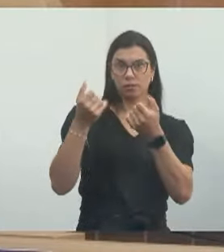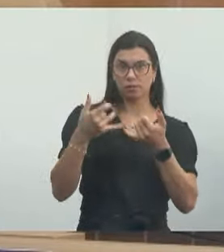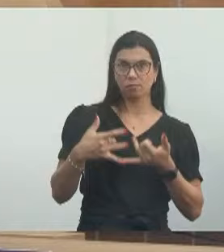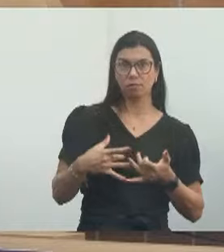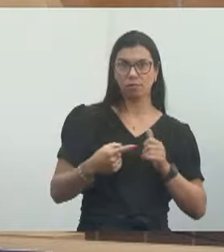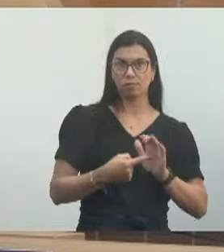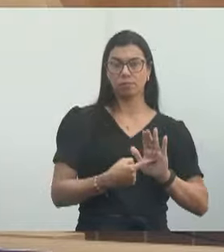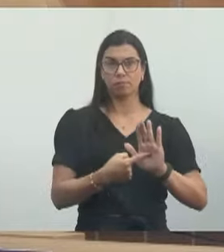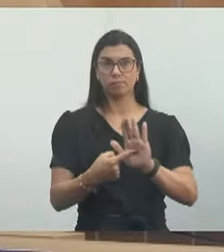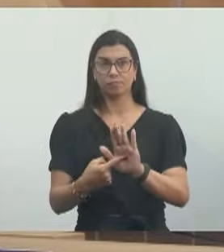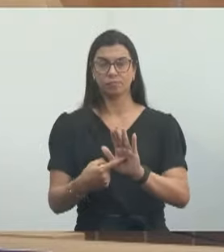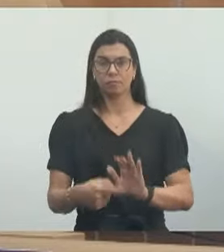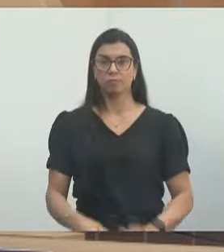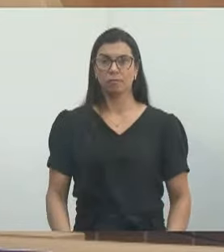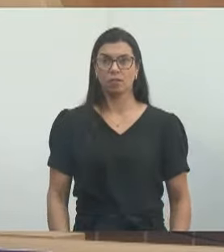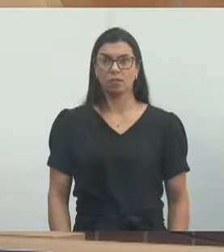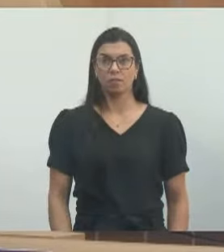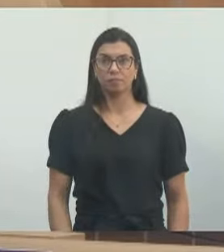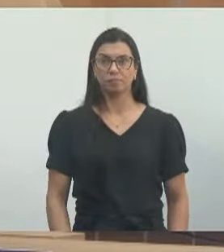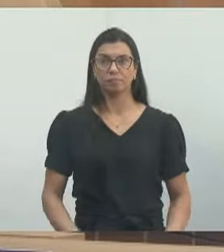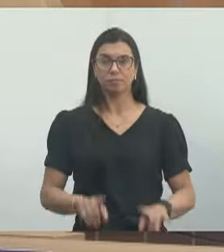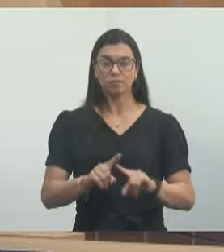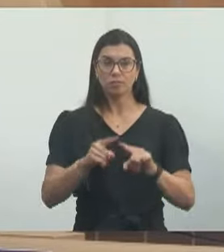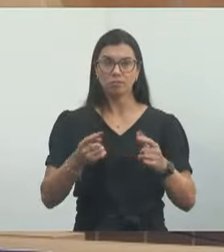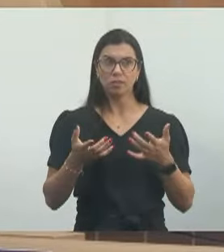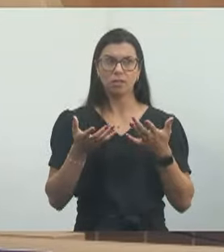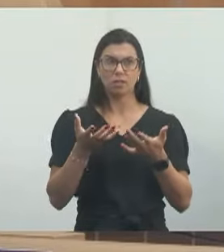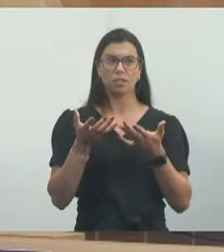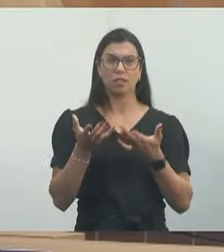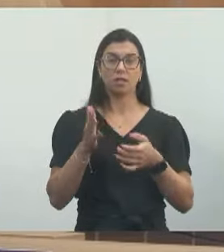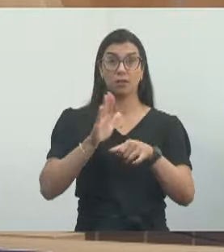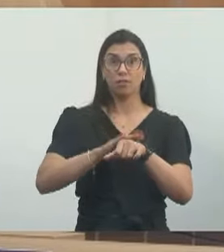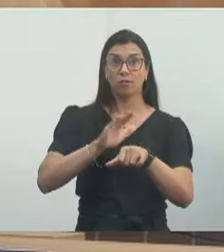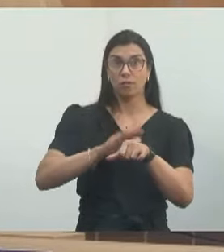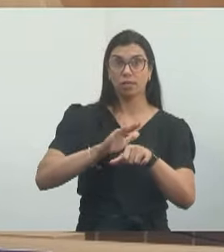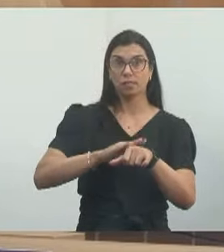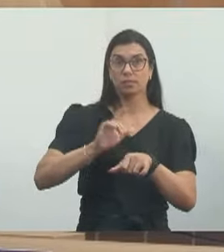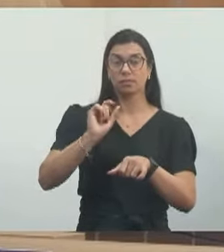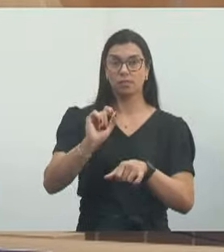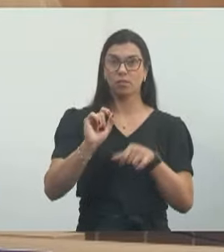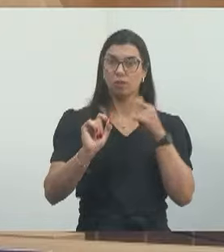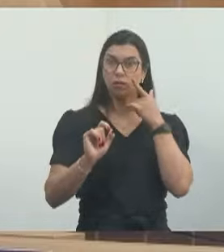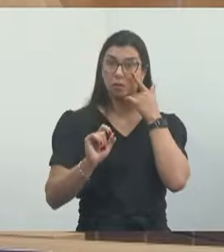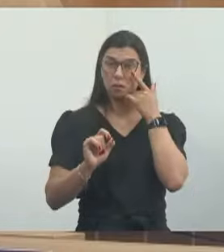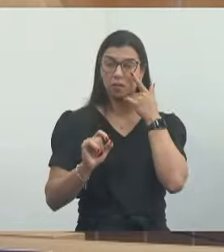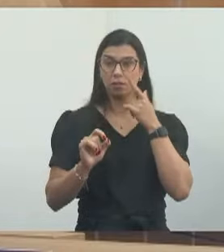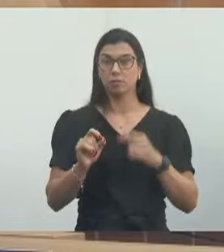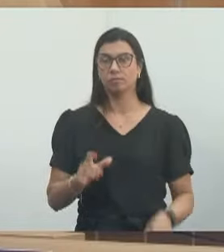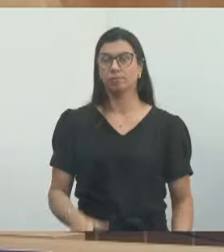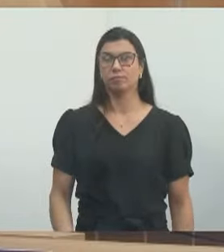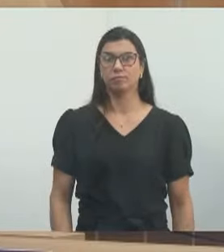essa colocação. Mas eu quero fazer algumas considerações